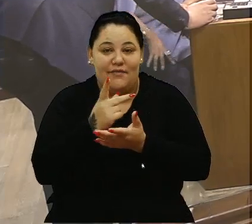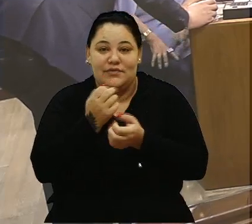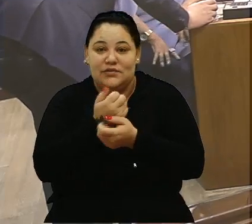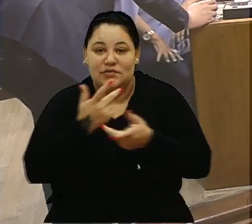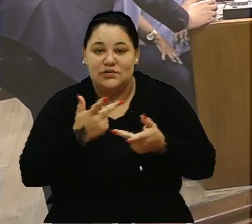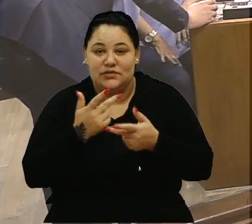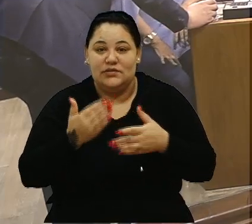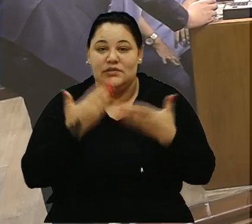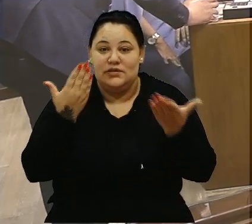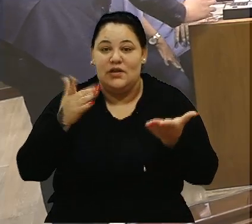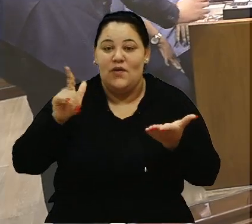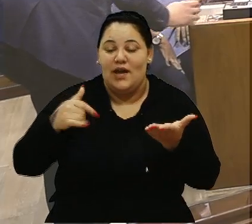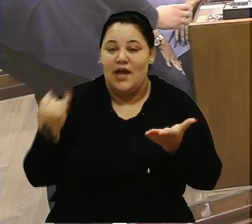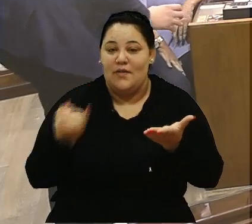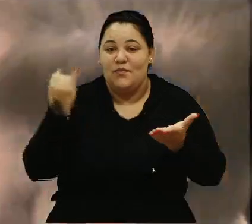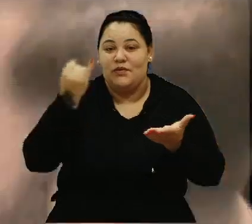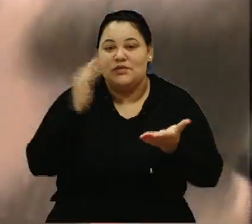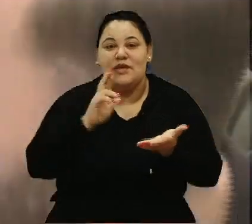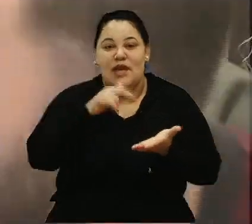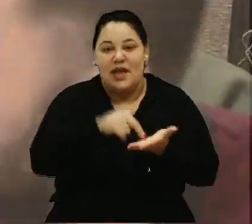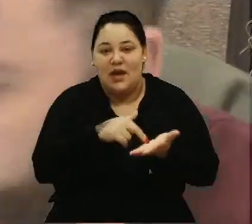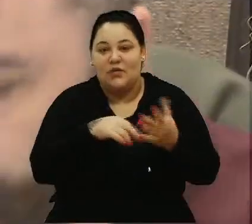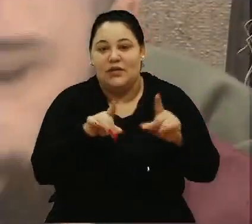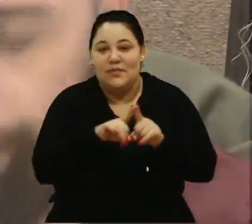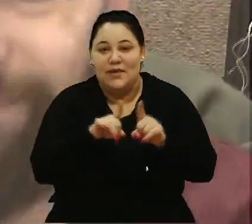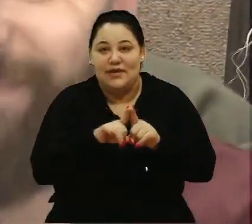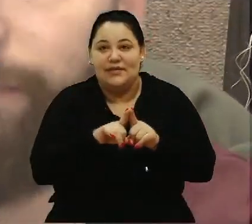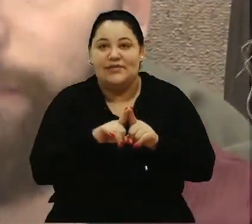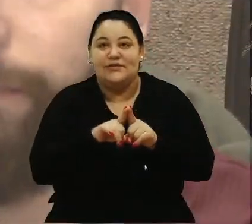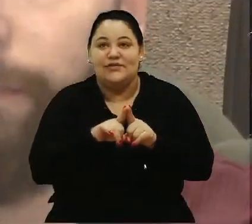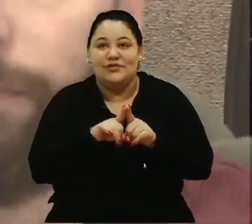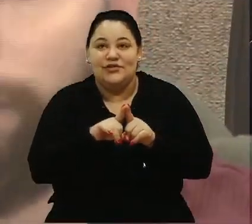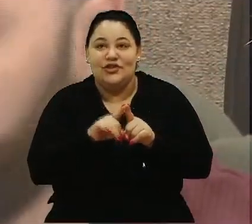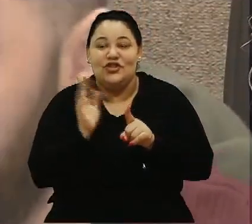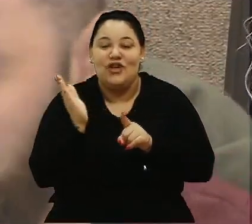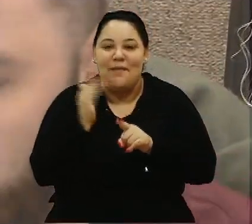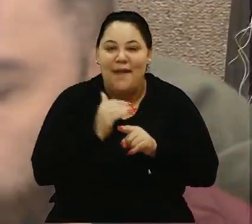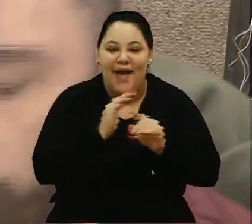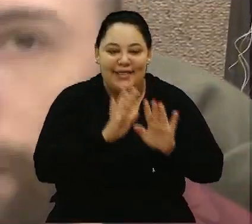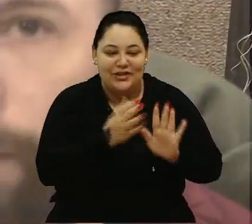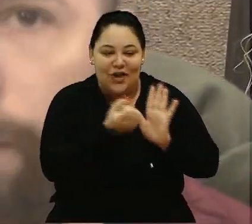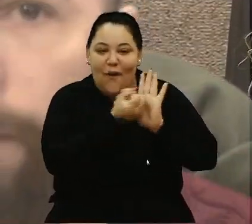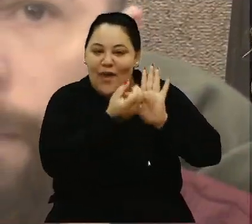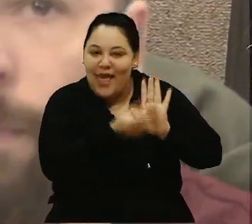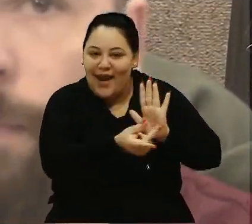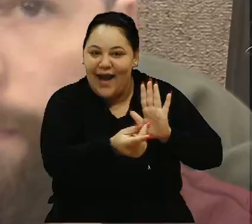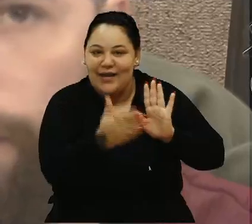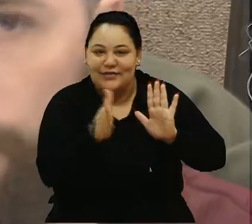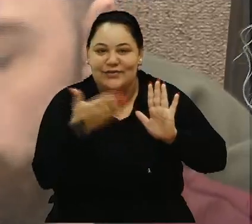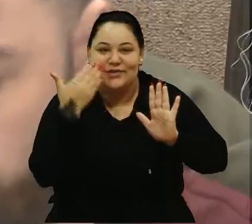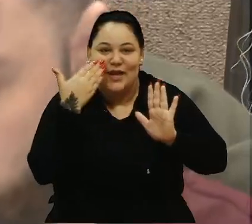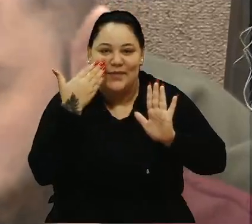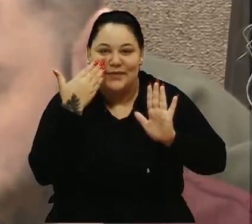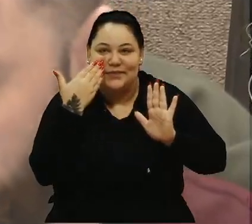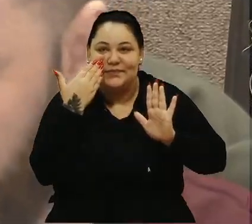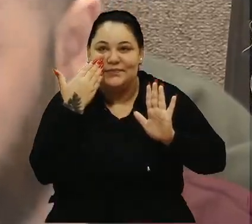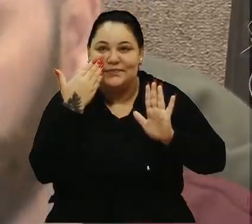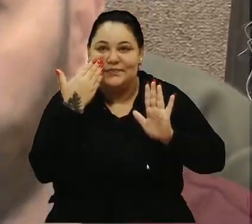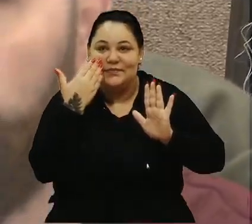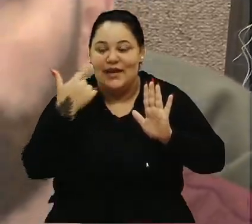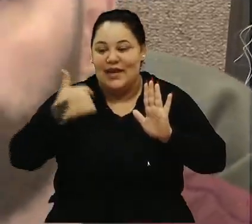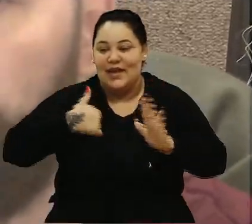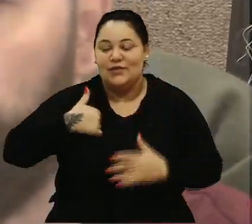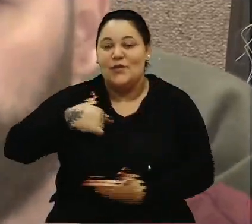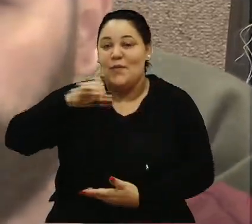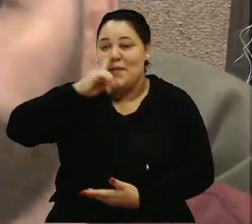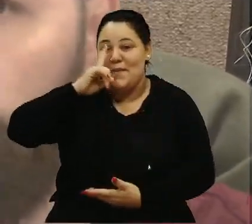essa é a importância, realmente, de trazer para a roda, de deixar legado, né? Então, parabéns por isso. Eu sou mãe da